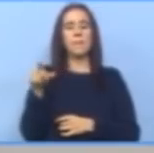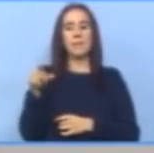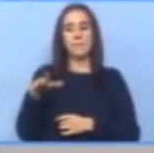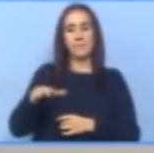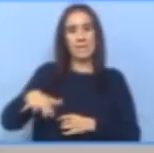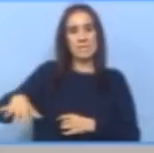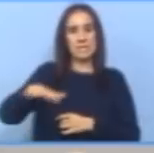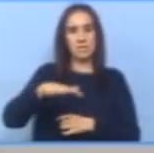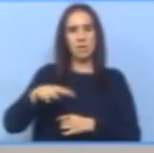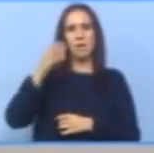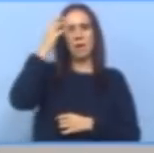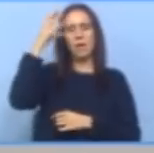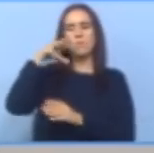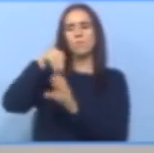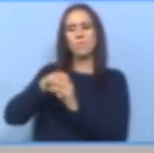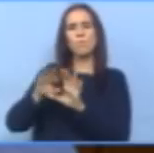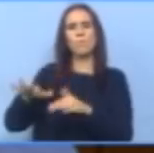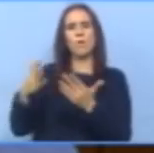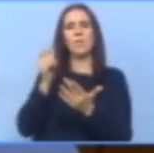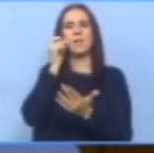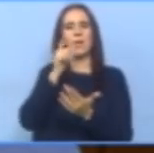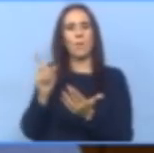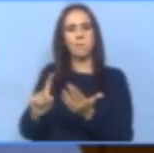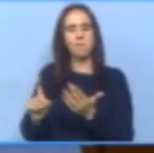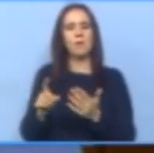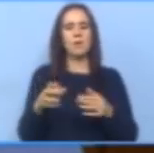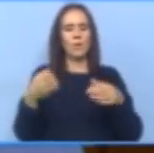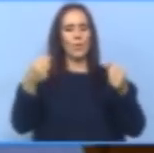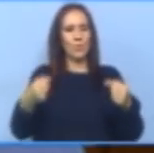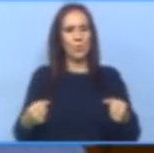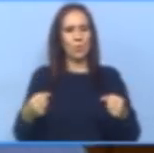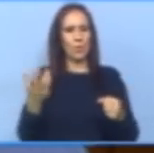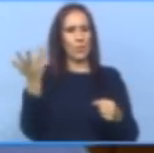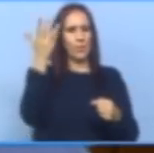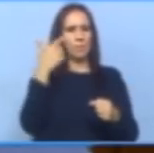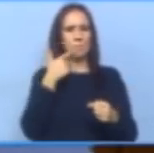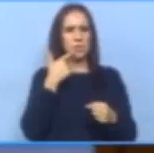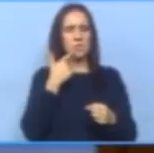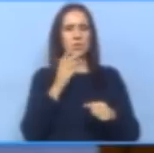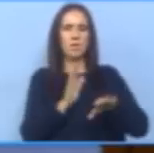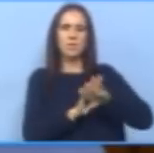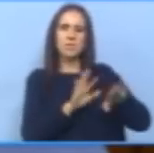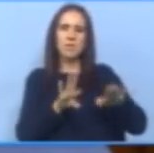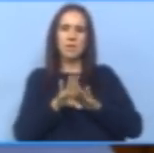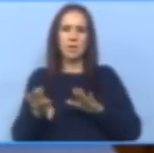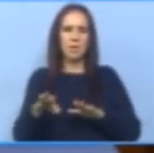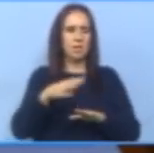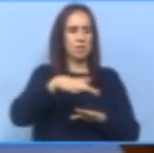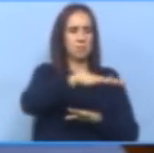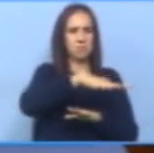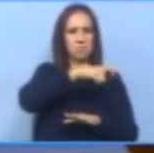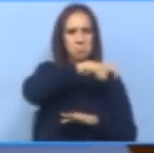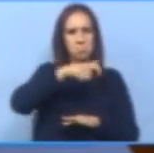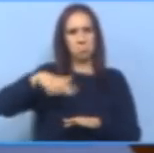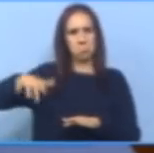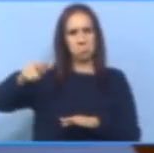este reino. Começa o texto por falar num torno glorioso, depois estão uns à esquerda, outros à direita. E foi assim há 2000 anos, continua a ser